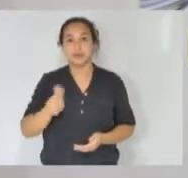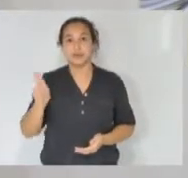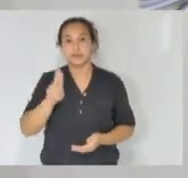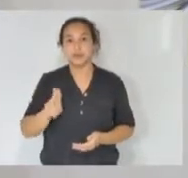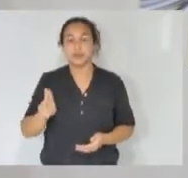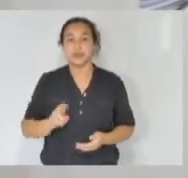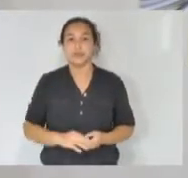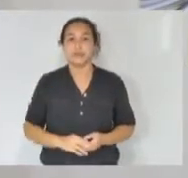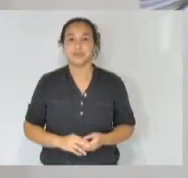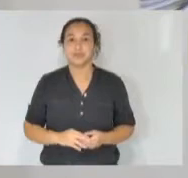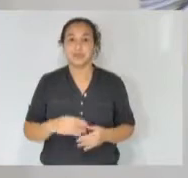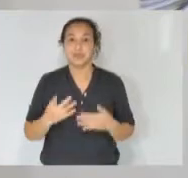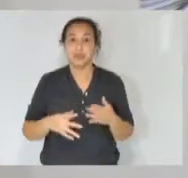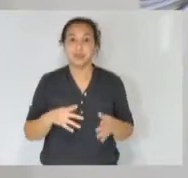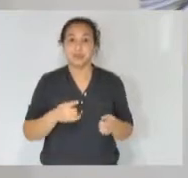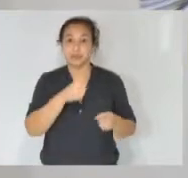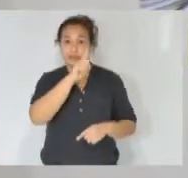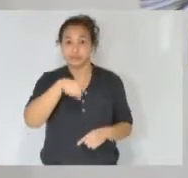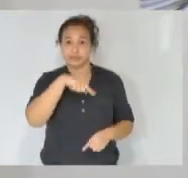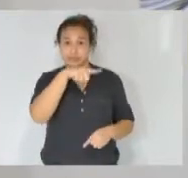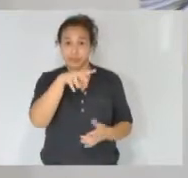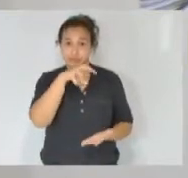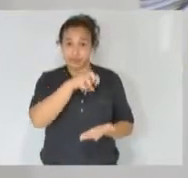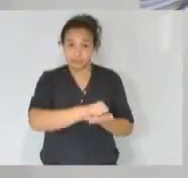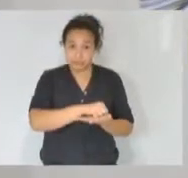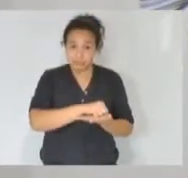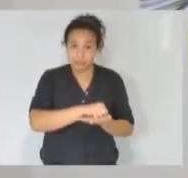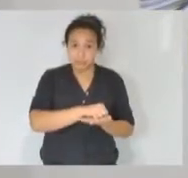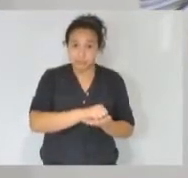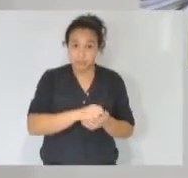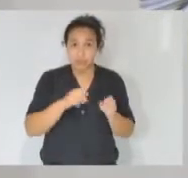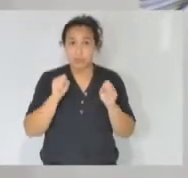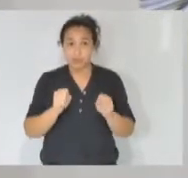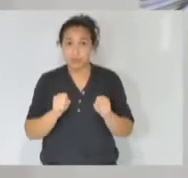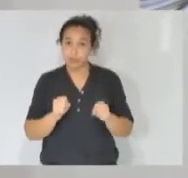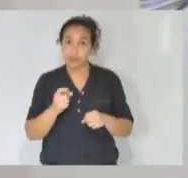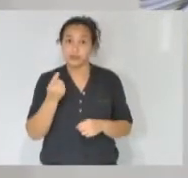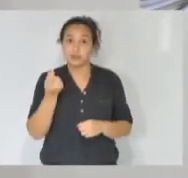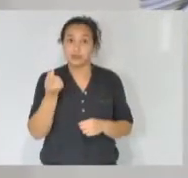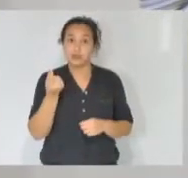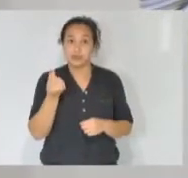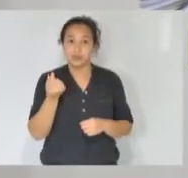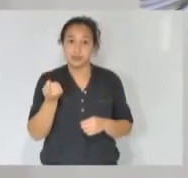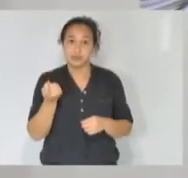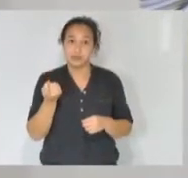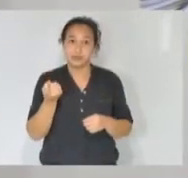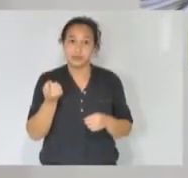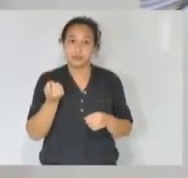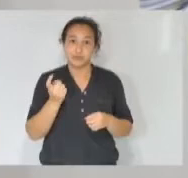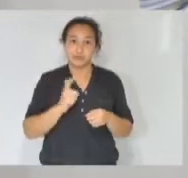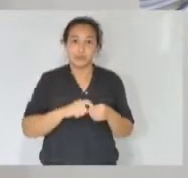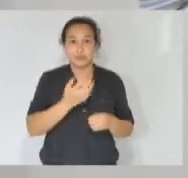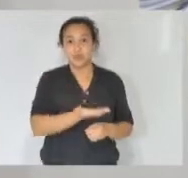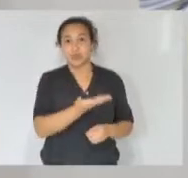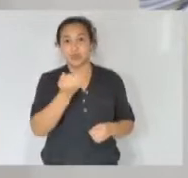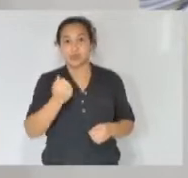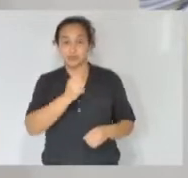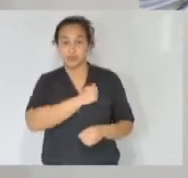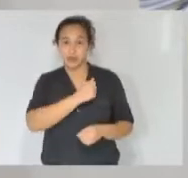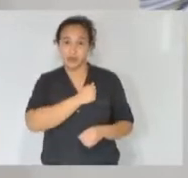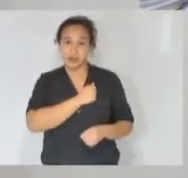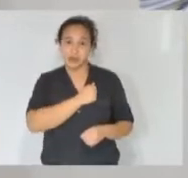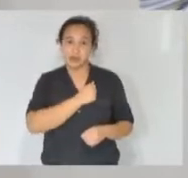cancelou a sua inscrição dentro do período previsto em que a universidade possa chamar o aluno subsequente para